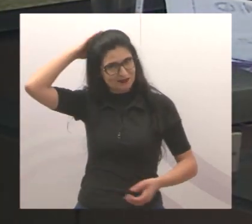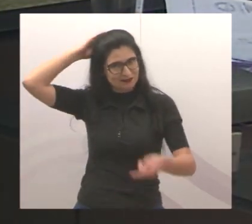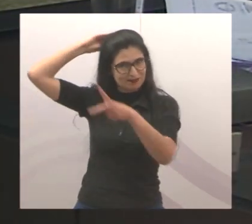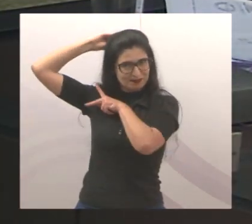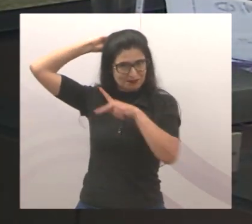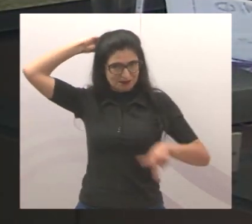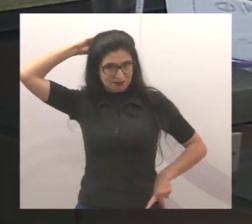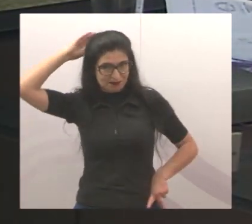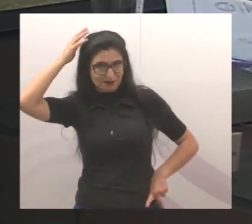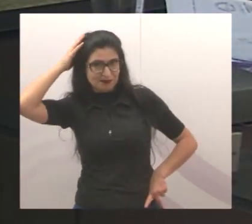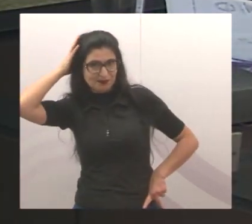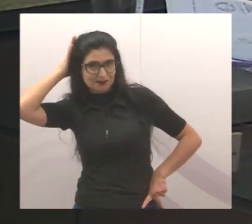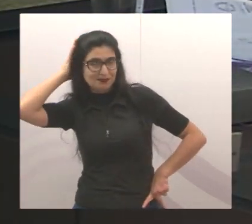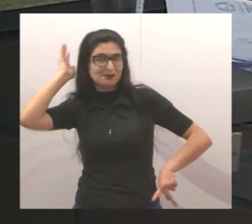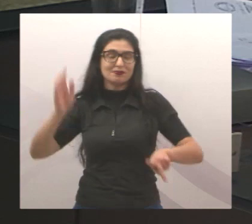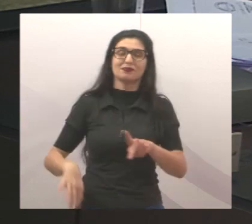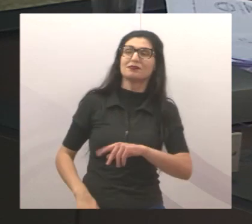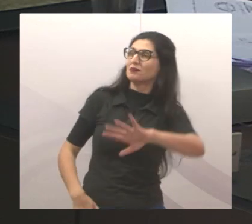Senhor presidente,